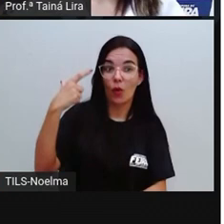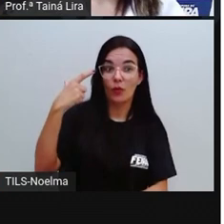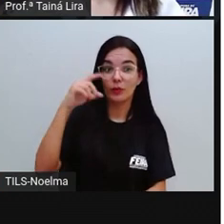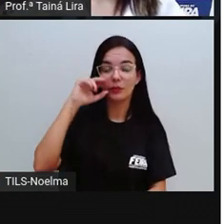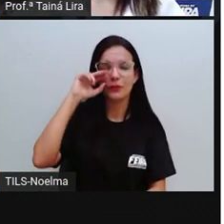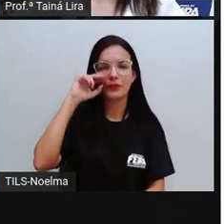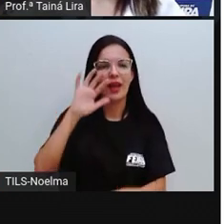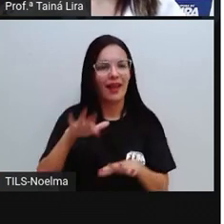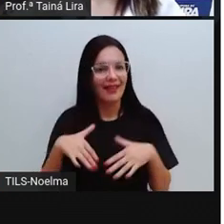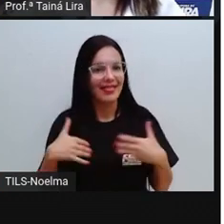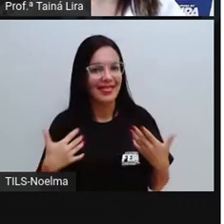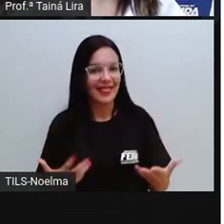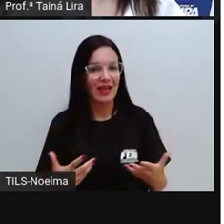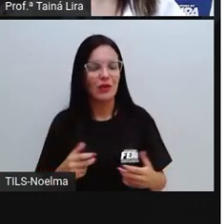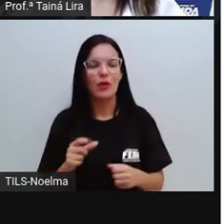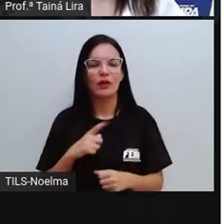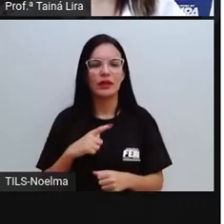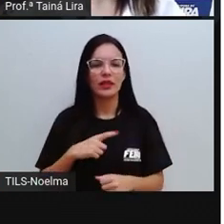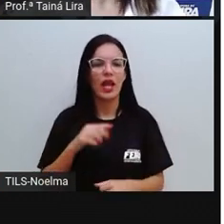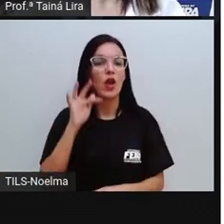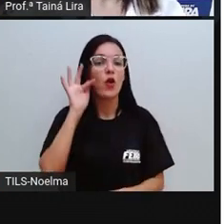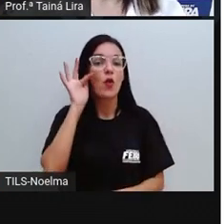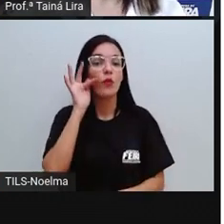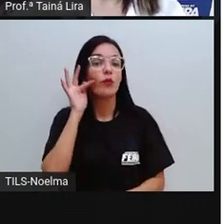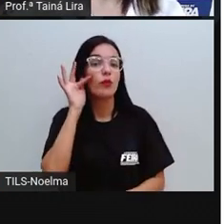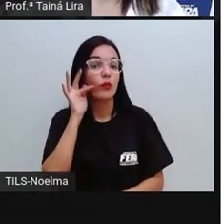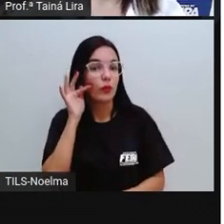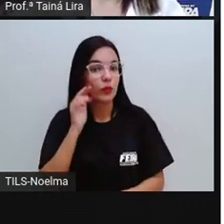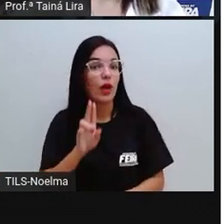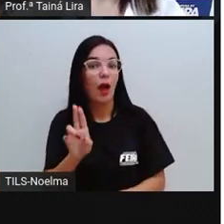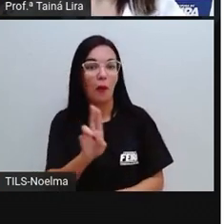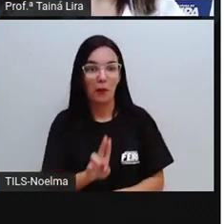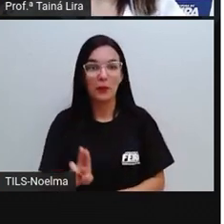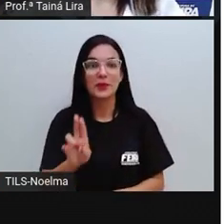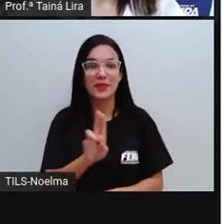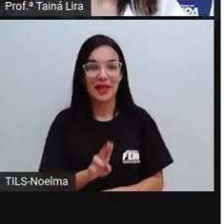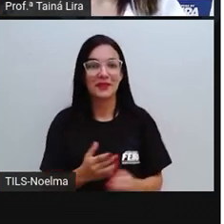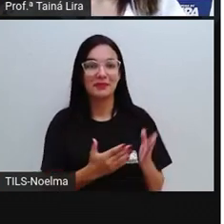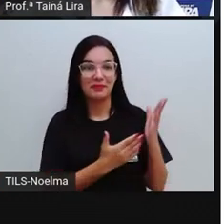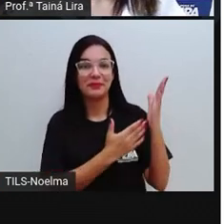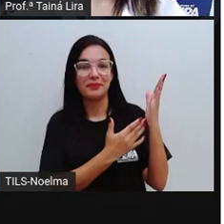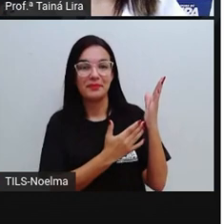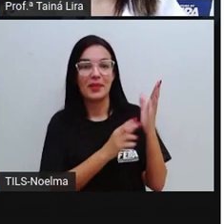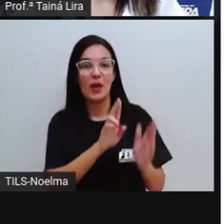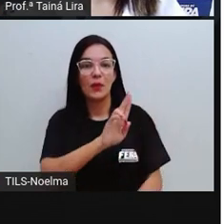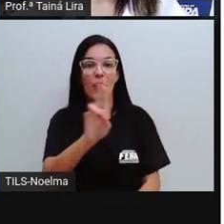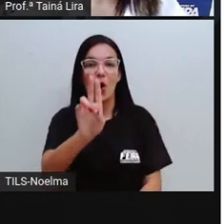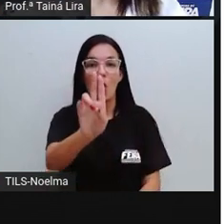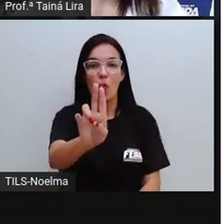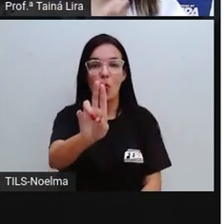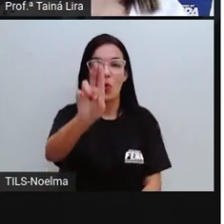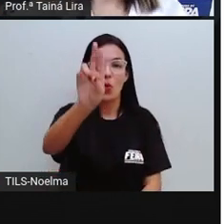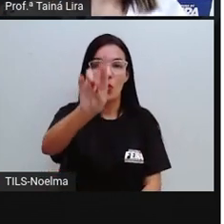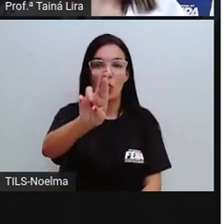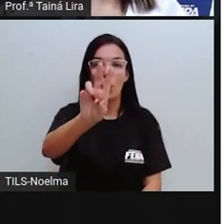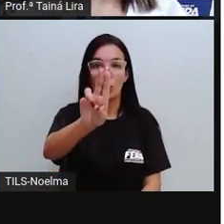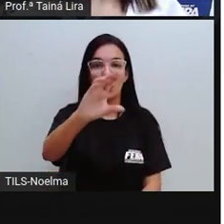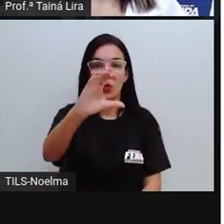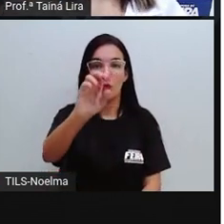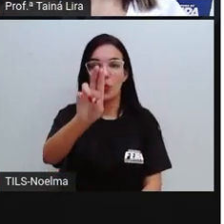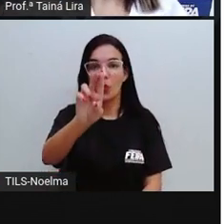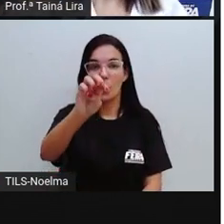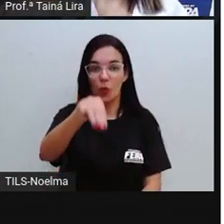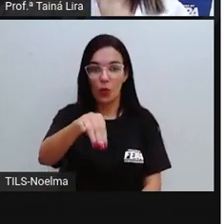os indígenas, por exemplo, ó, usam frutos, ó. O urucum e o jenipapo. Eles usam para pintar o corpo,